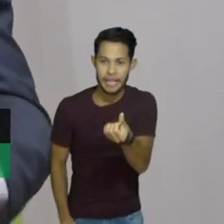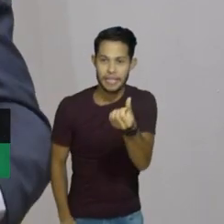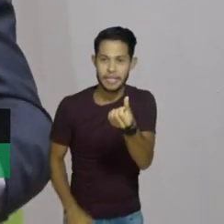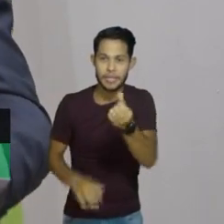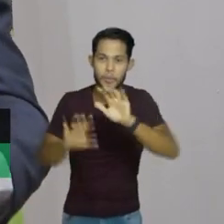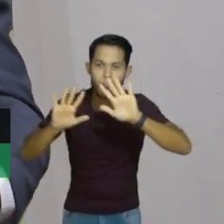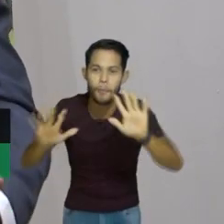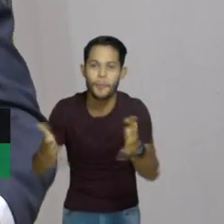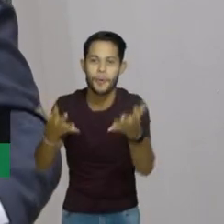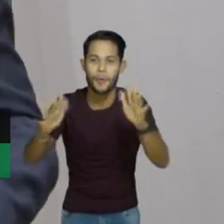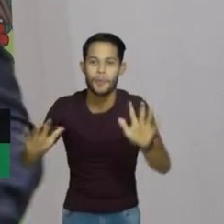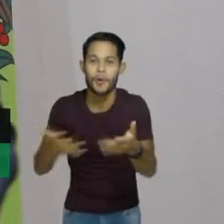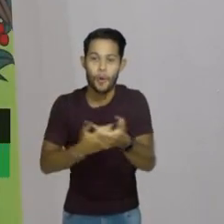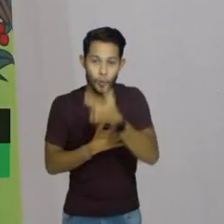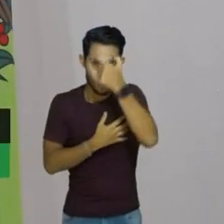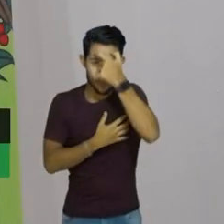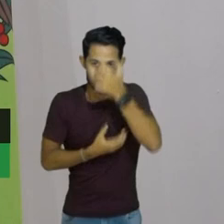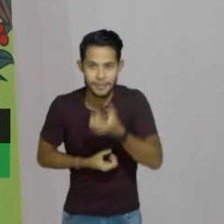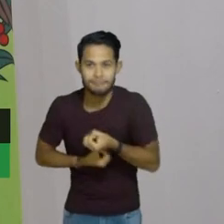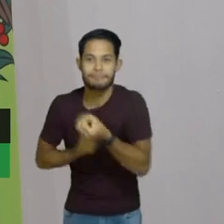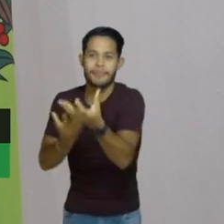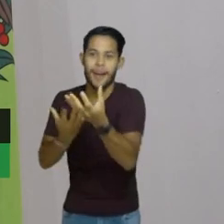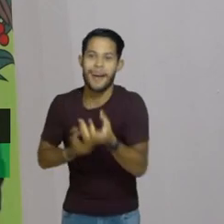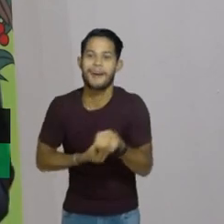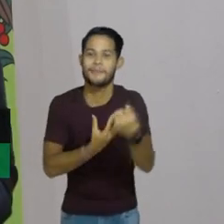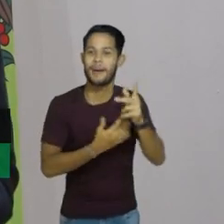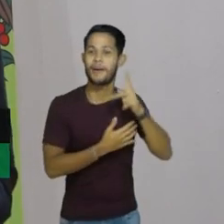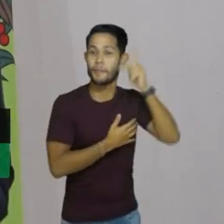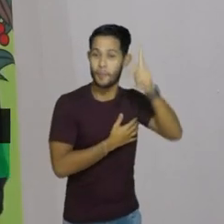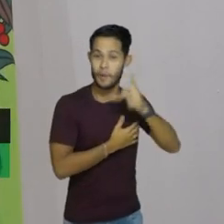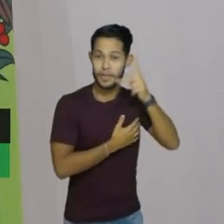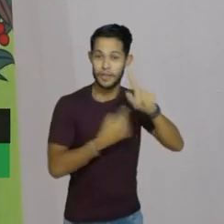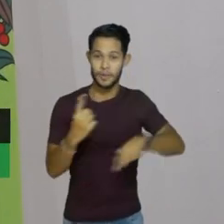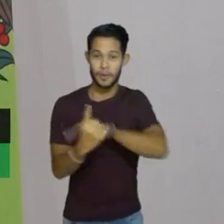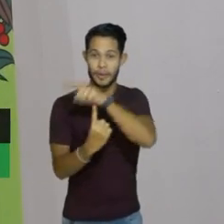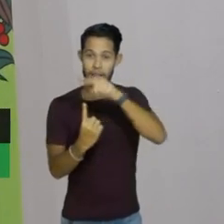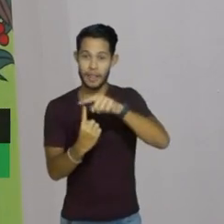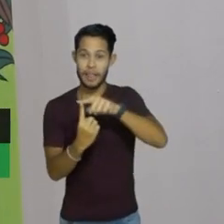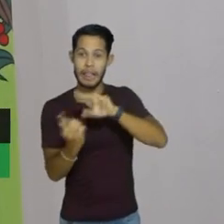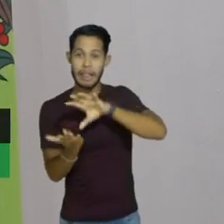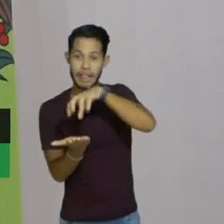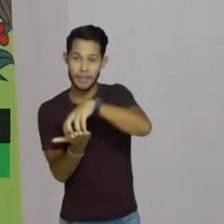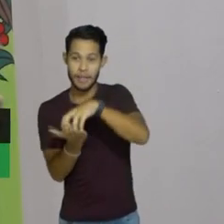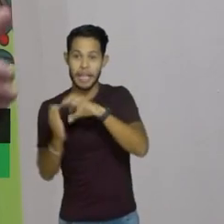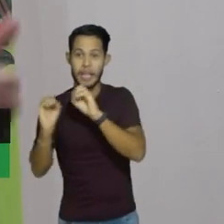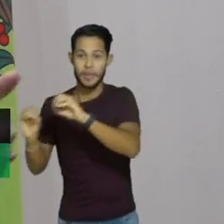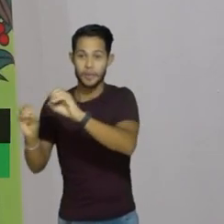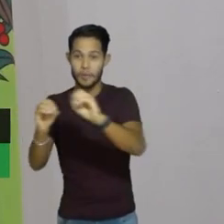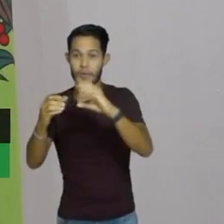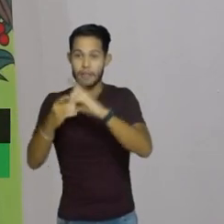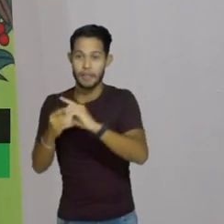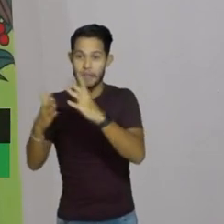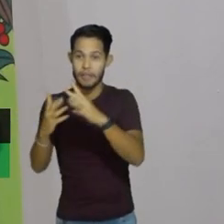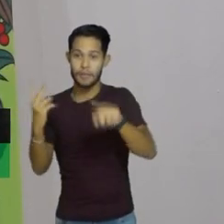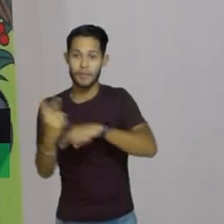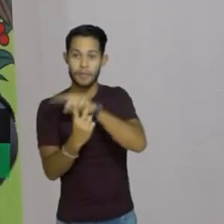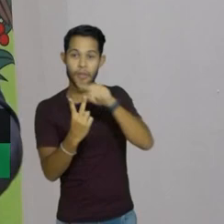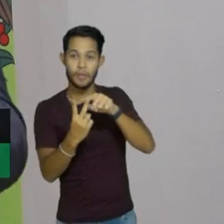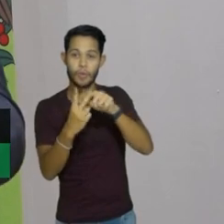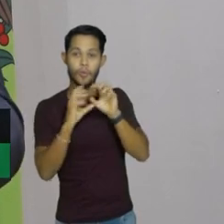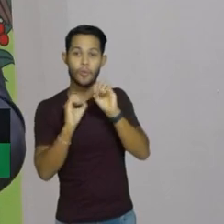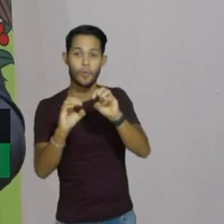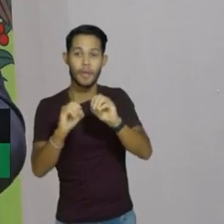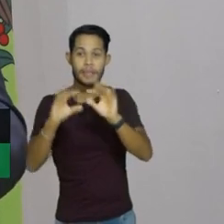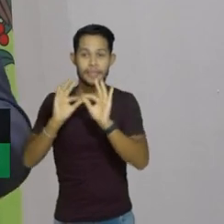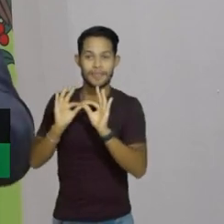no melhor sentido e na melhor acepção da palavra. O Núcleo da Educação para a Democracia, o Núcleo do Ensino à Distância, que através de